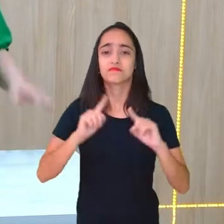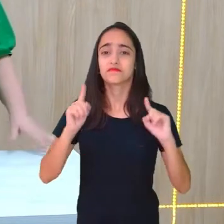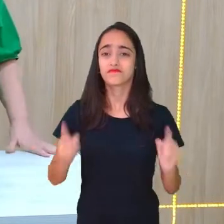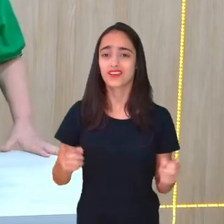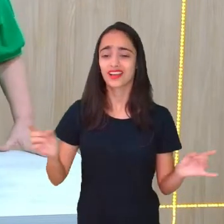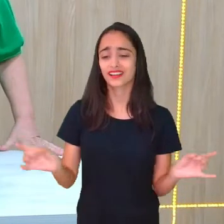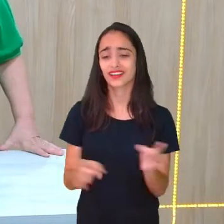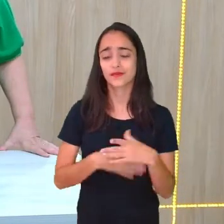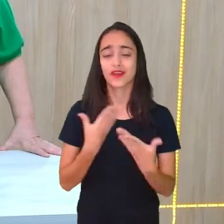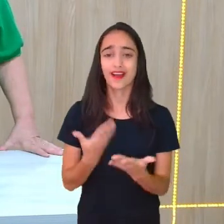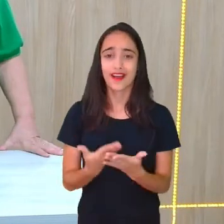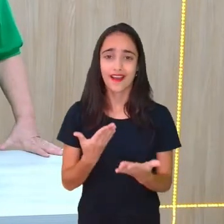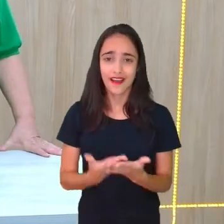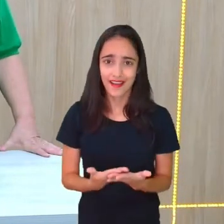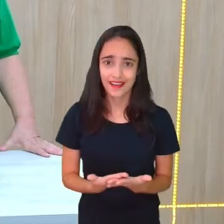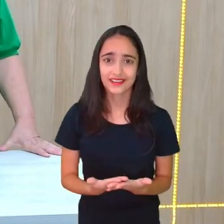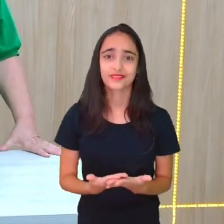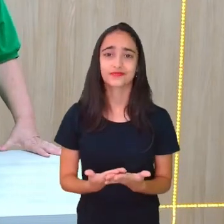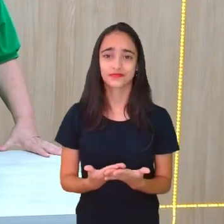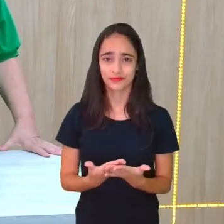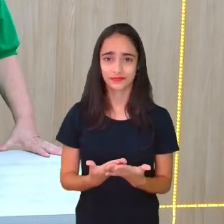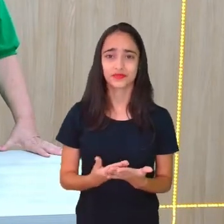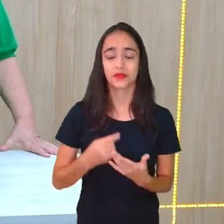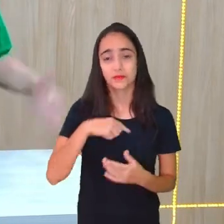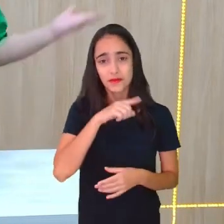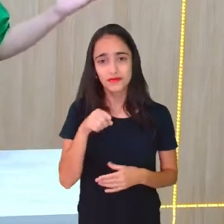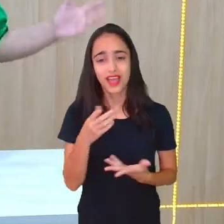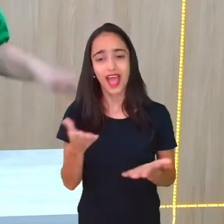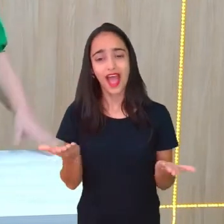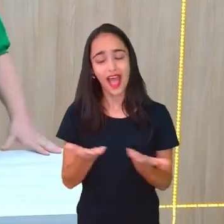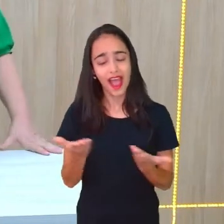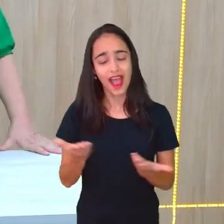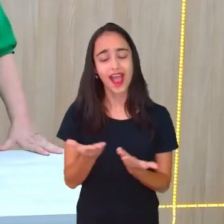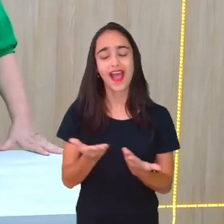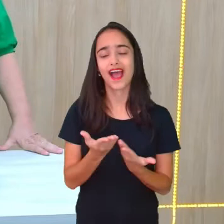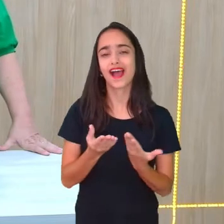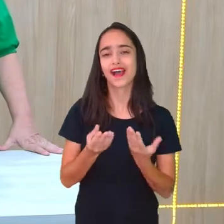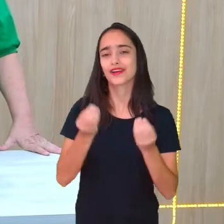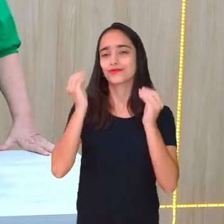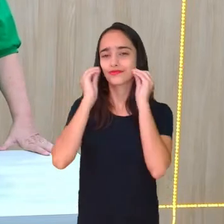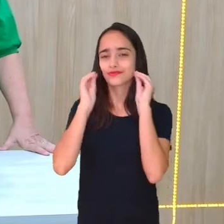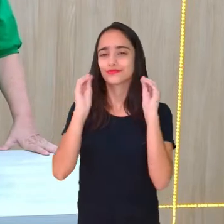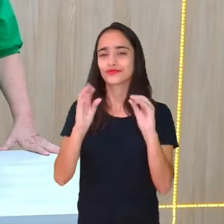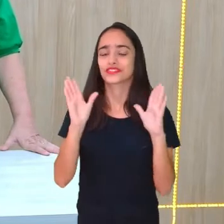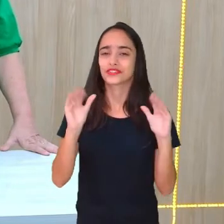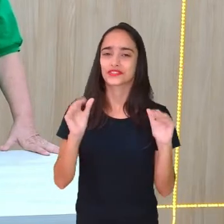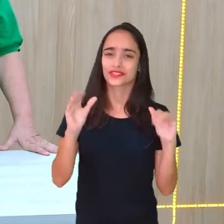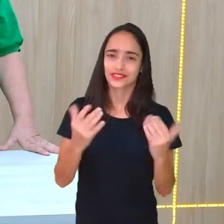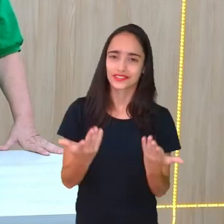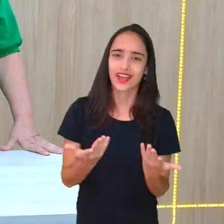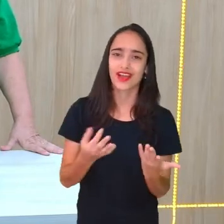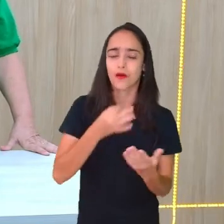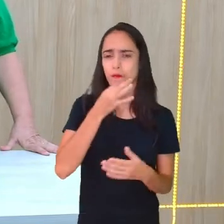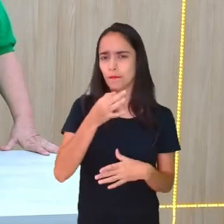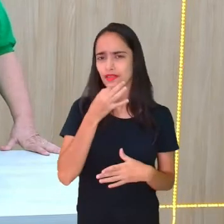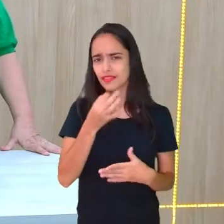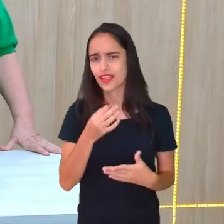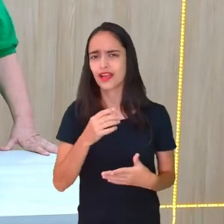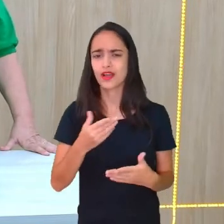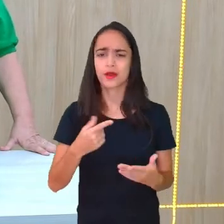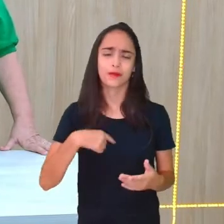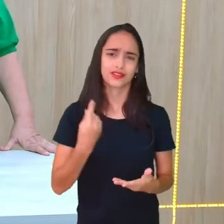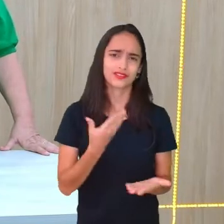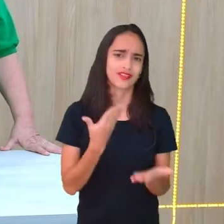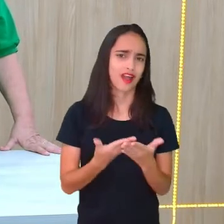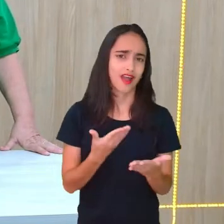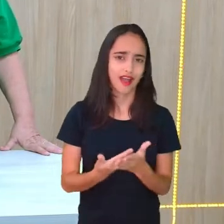vou deixar você dar um tchau e os comentários sobre a aula e sobre as próximas aulas, que é